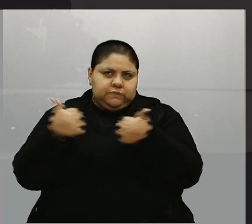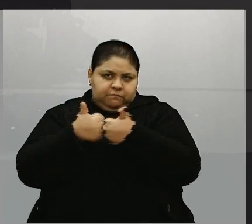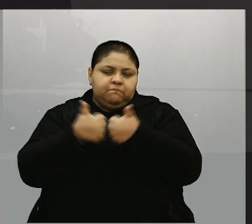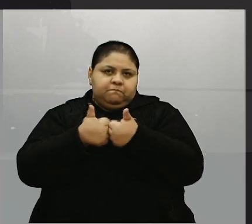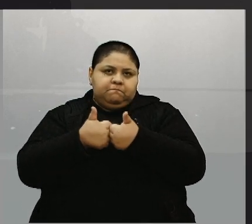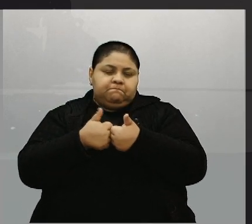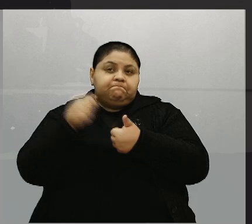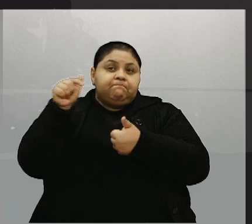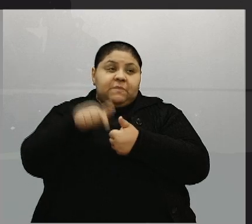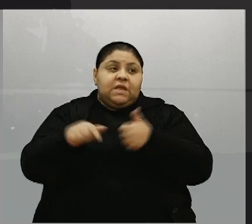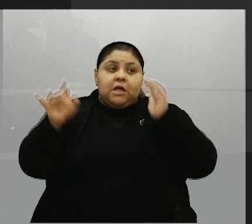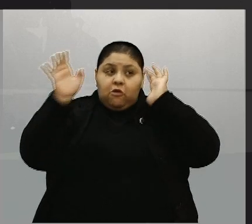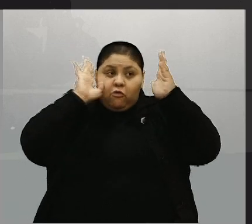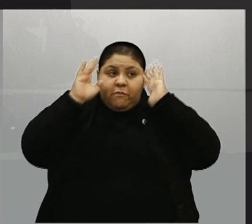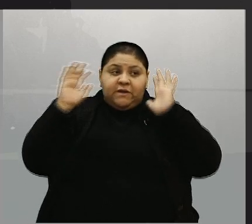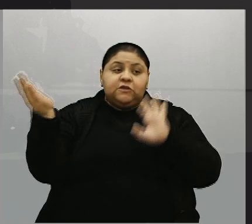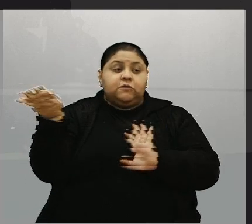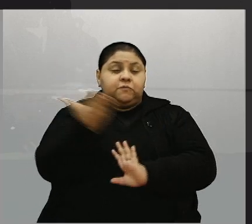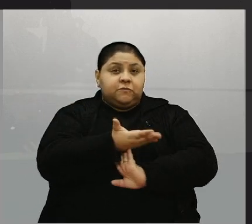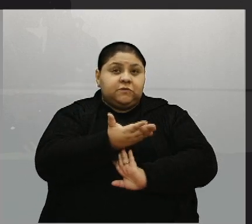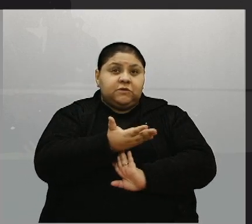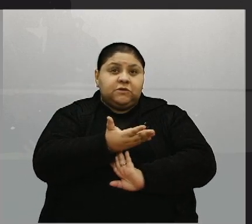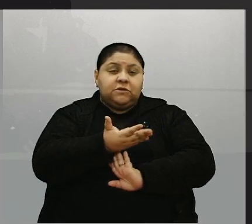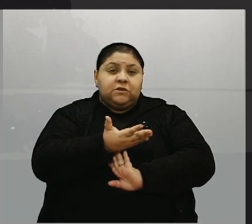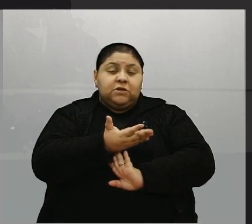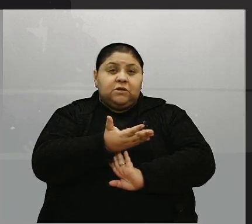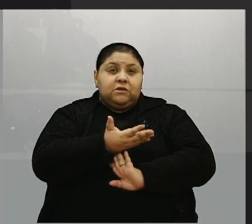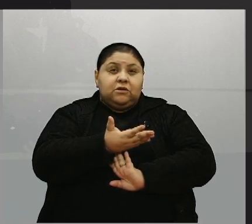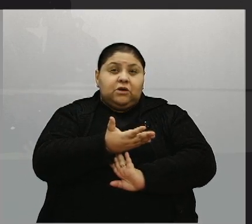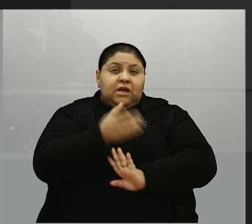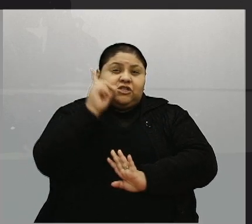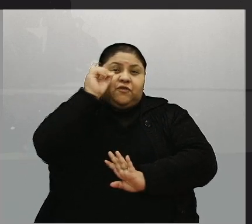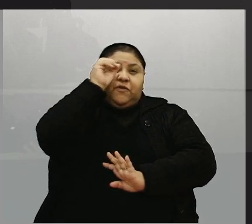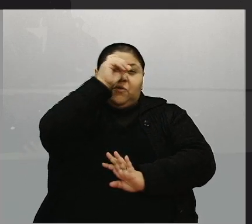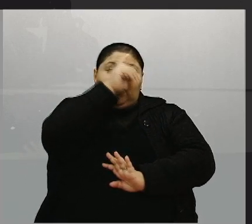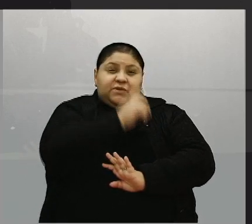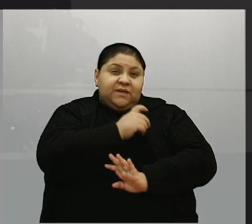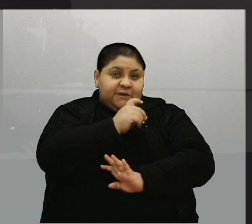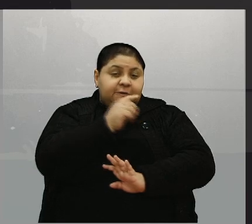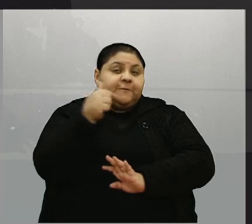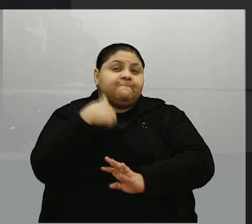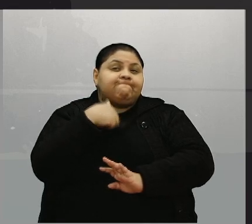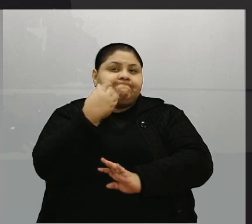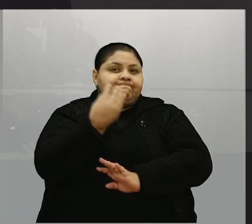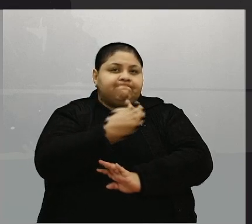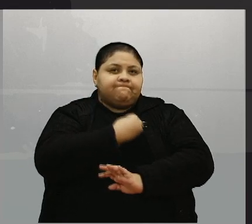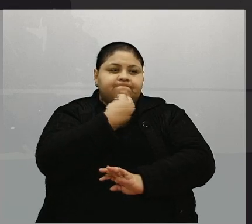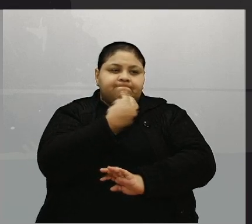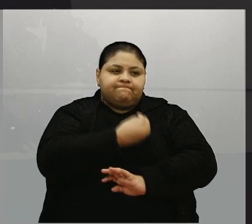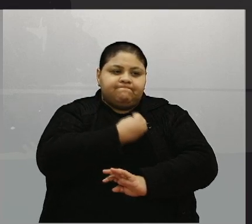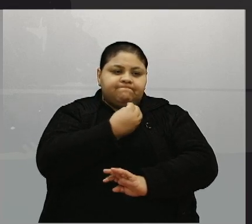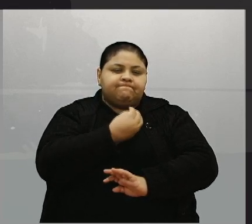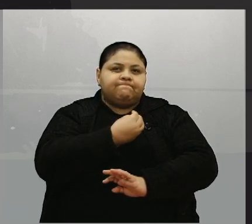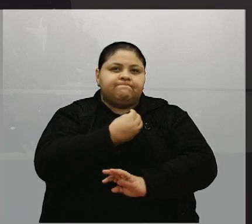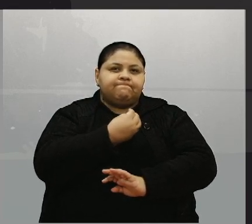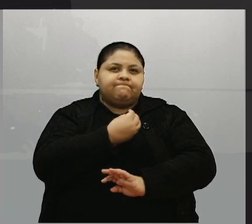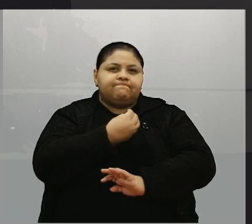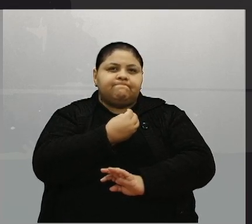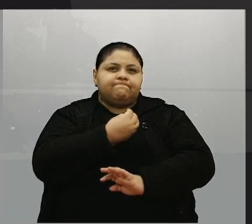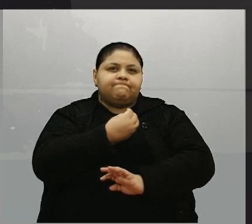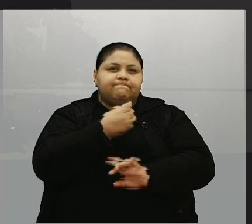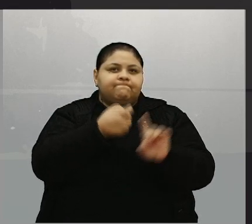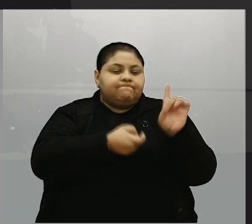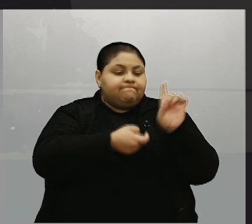Então imaginem vocês o drama que eu vivenciei nesse mês